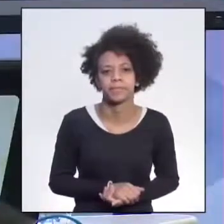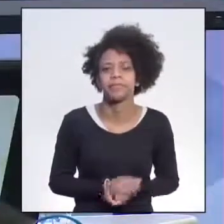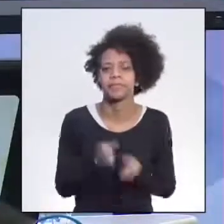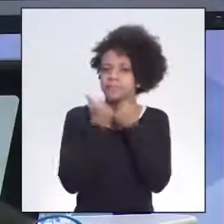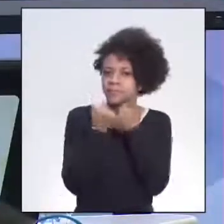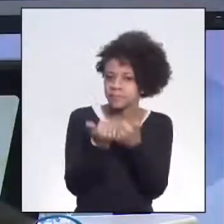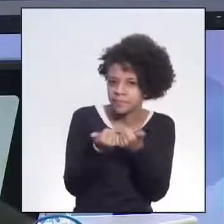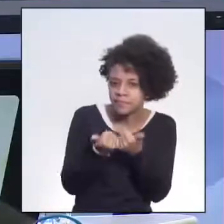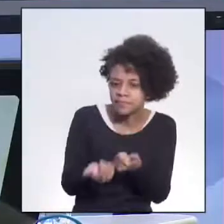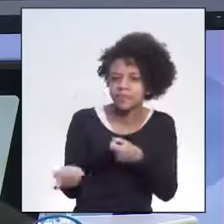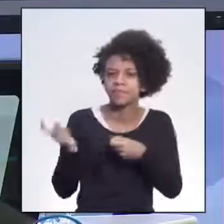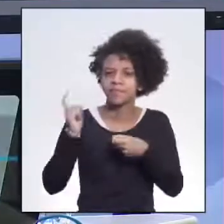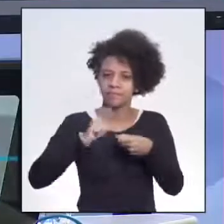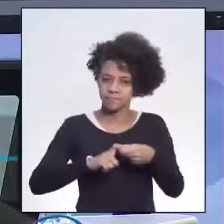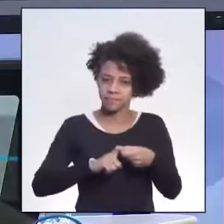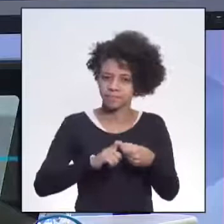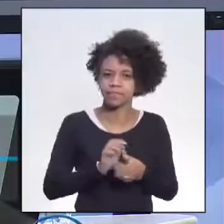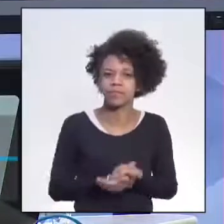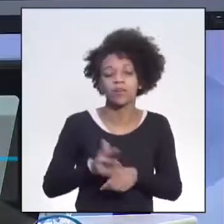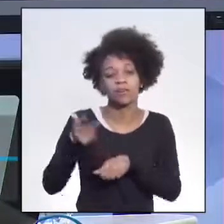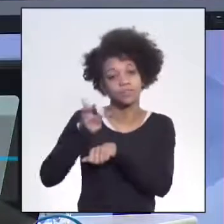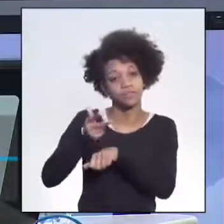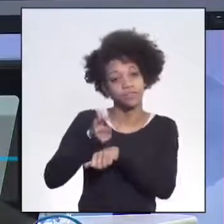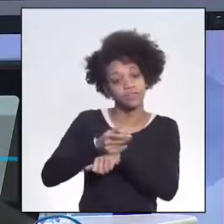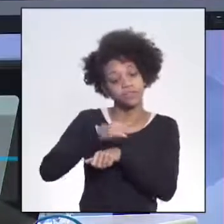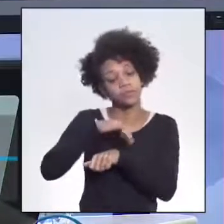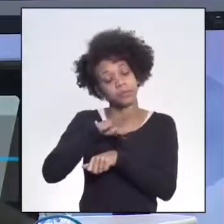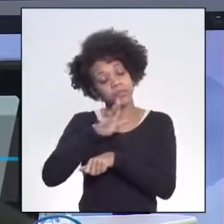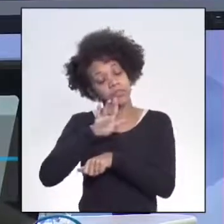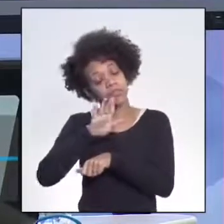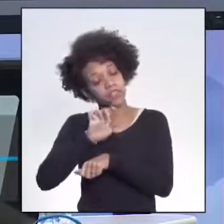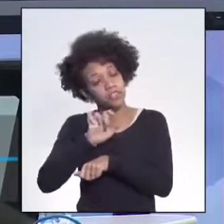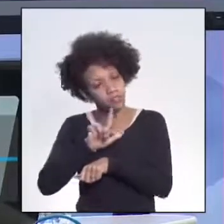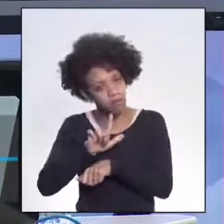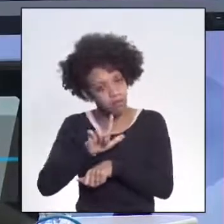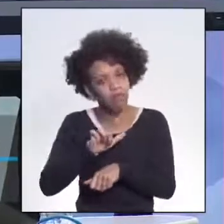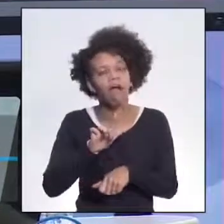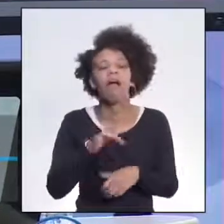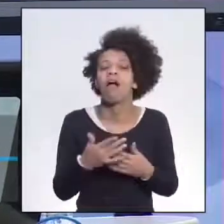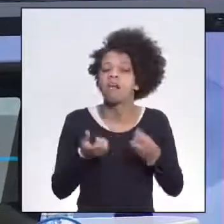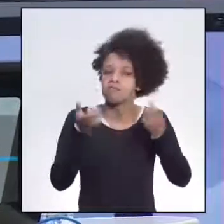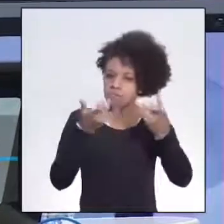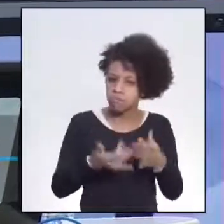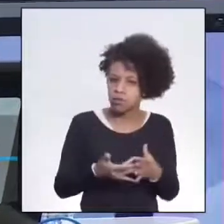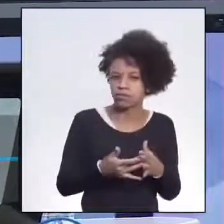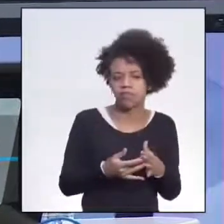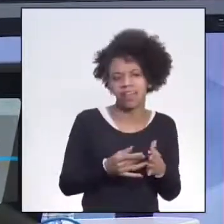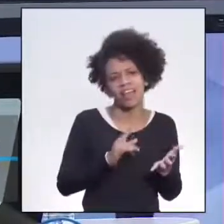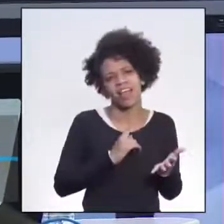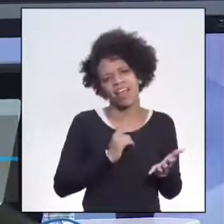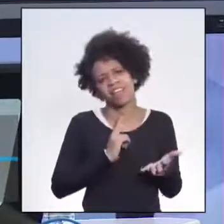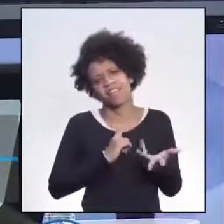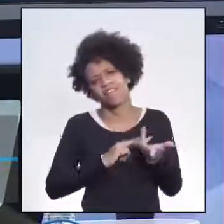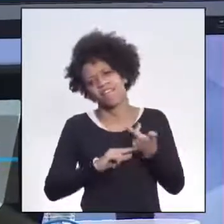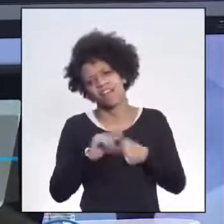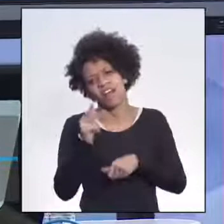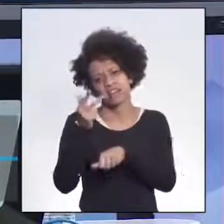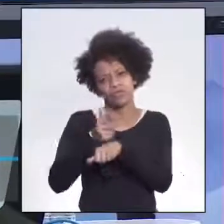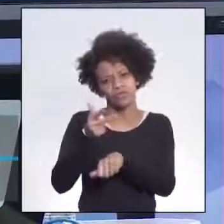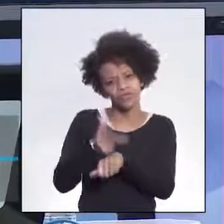Muito bem, estamos de volta, né? Esse vídeo do IBGE Explica, lembrando que o IBGE Explica é uma coletânea, né? A gente tem vários vídeos, vale a